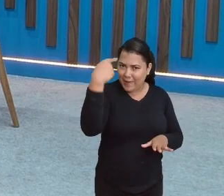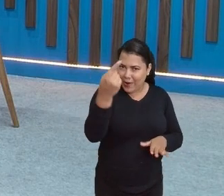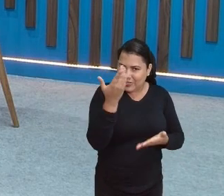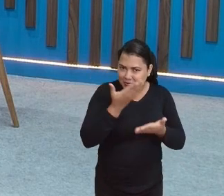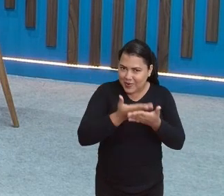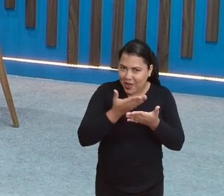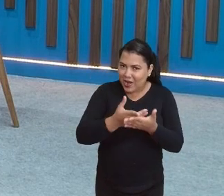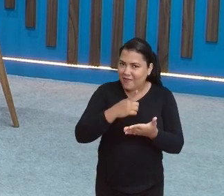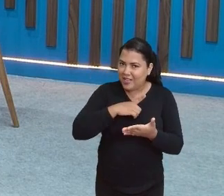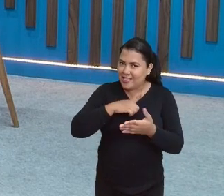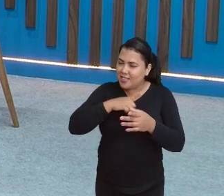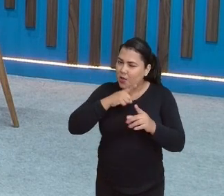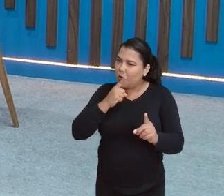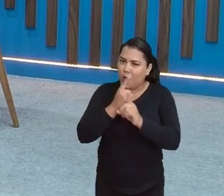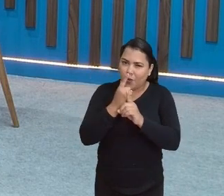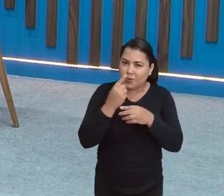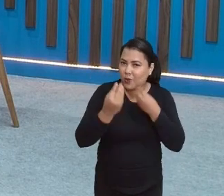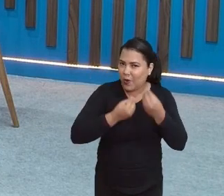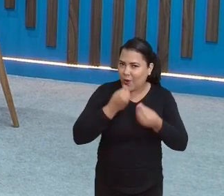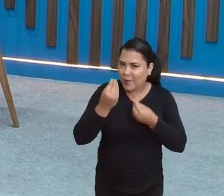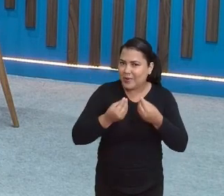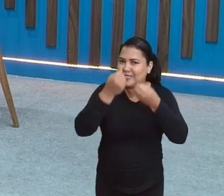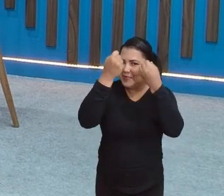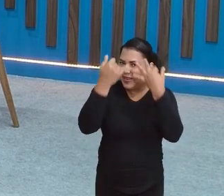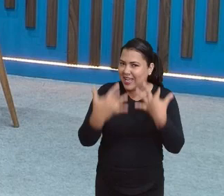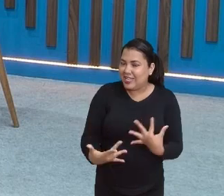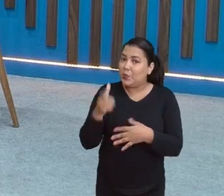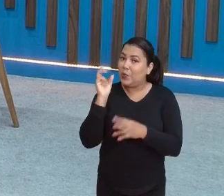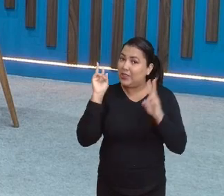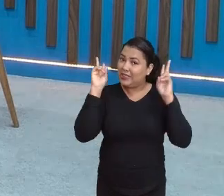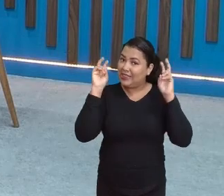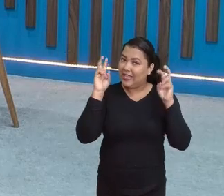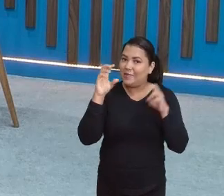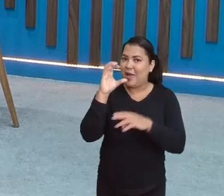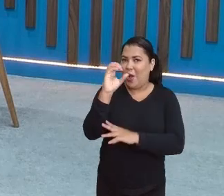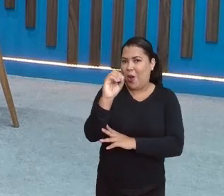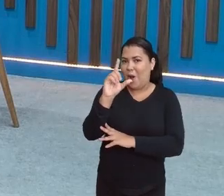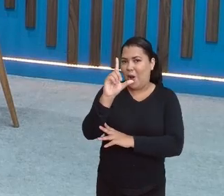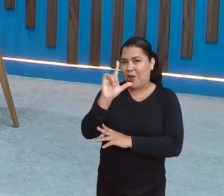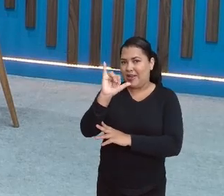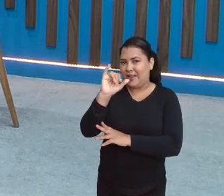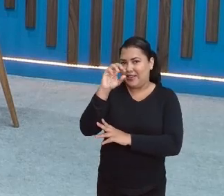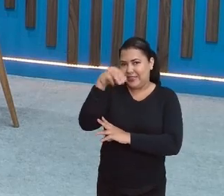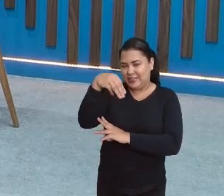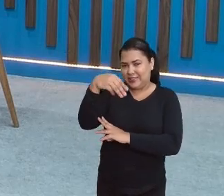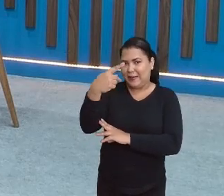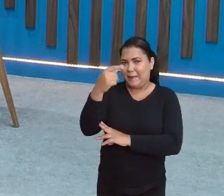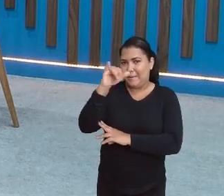encontro, eu e você e eu aqui, falando sobre Olimpíadas, viu? Vai mostrar, Bom,